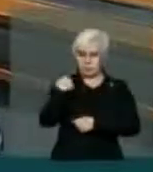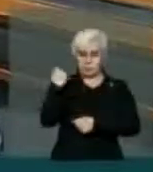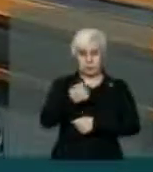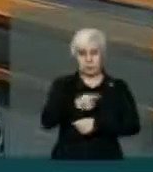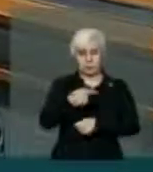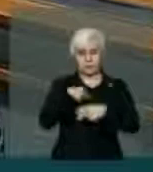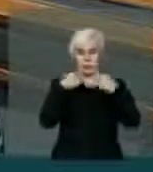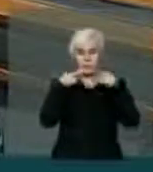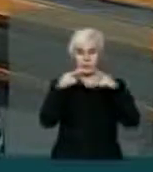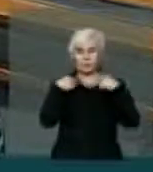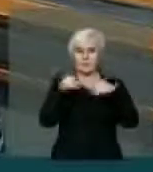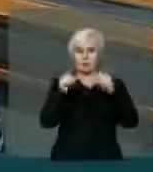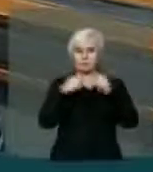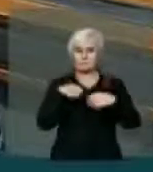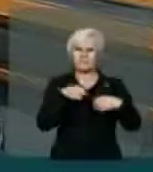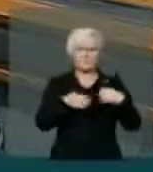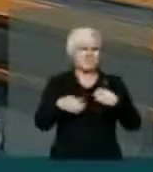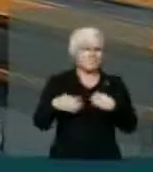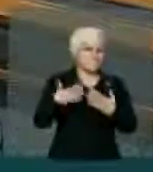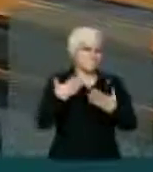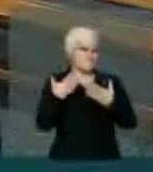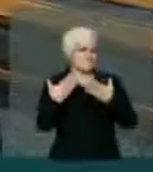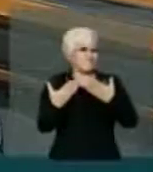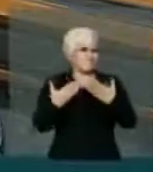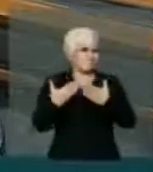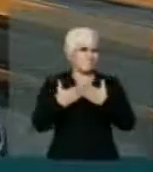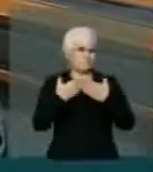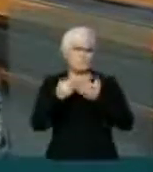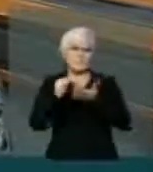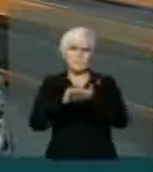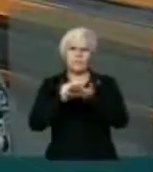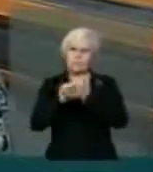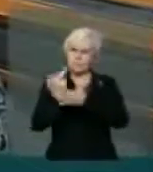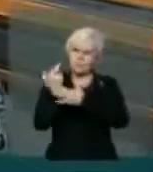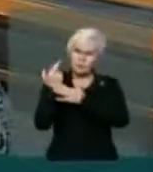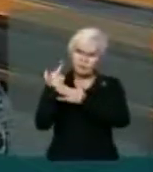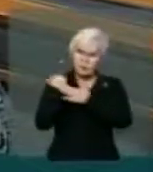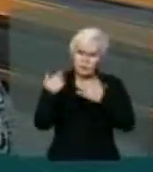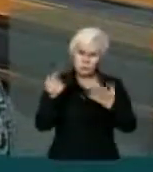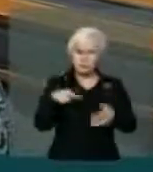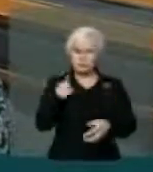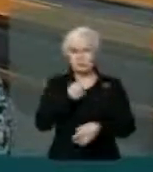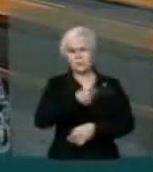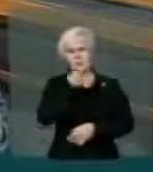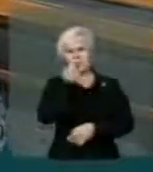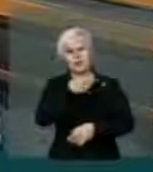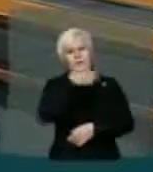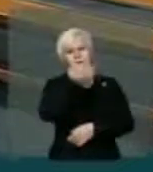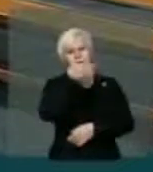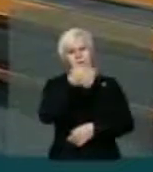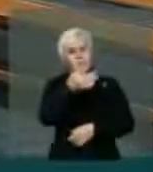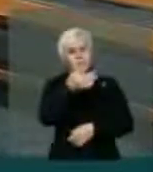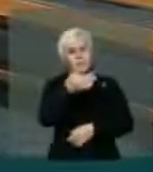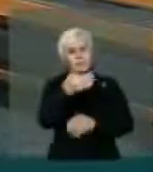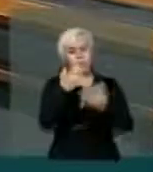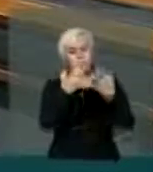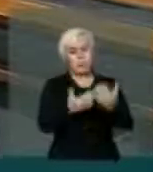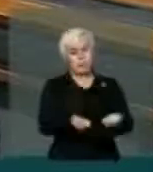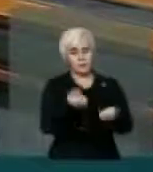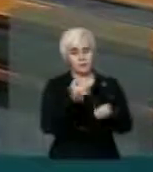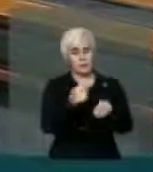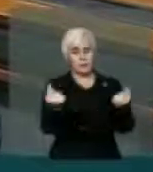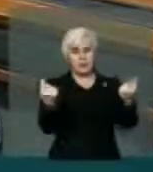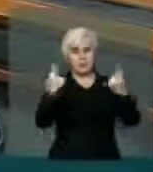reclamo, né, o desconforto, o incômodo e aí uma certa irresponsabilidade da gente opinar a favor ou contra